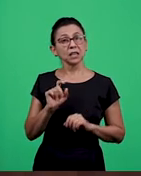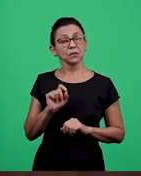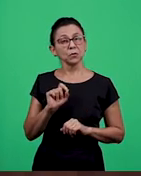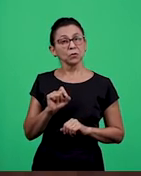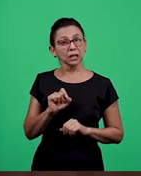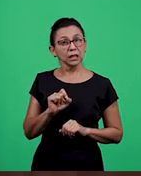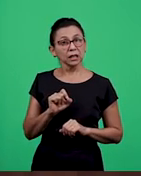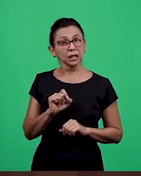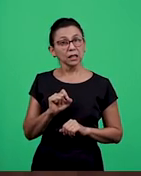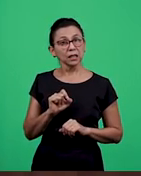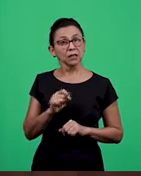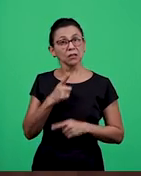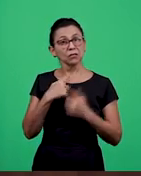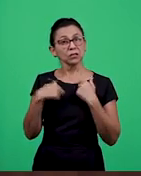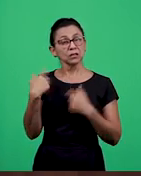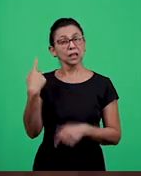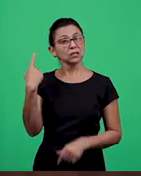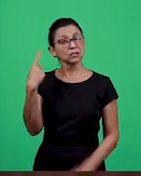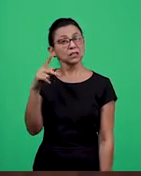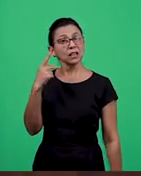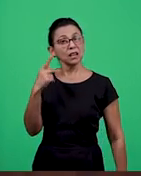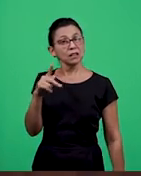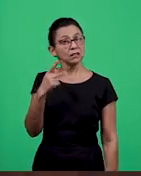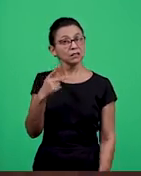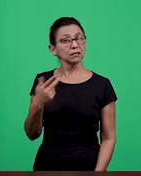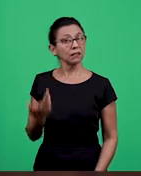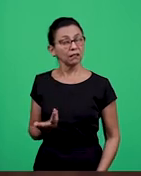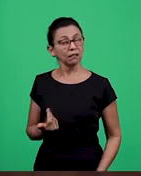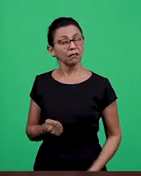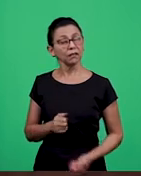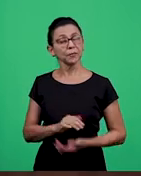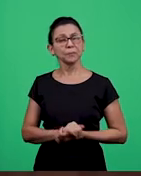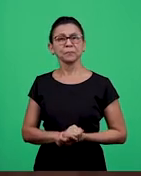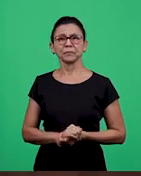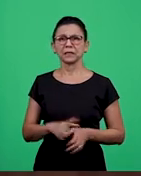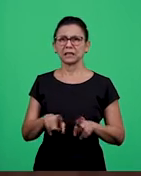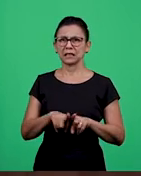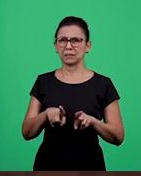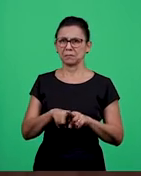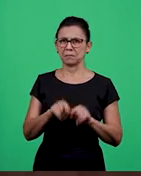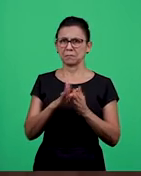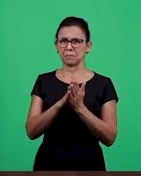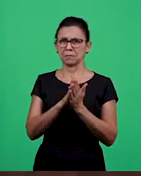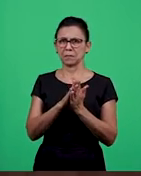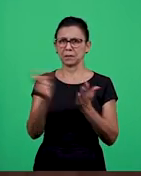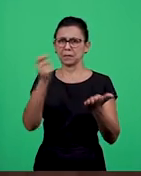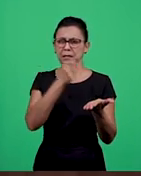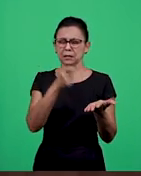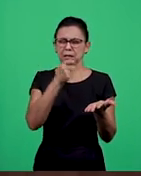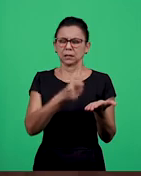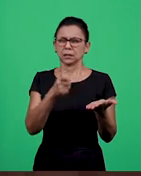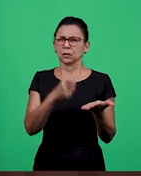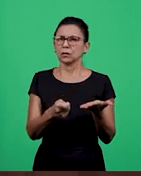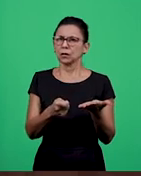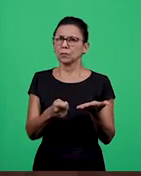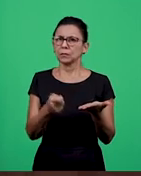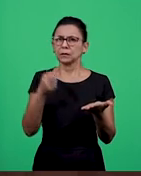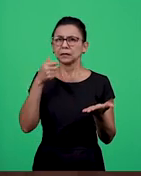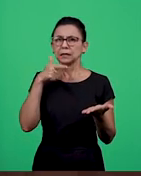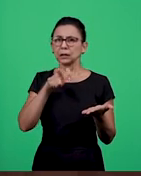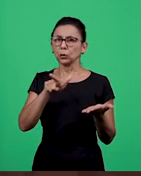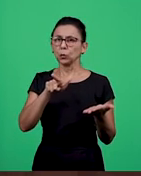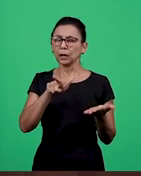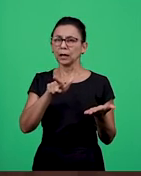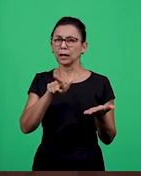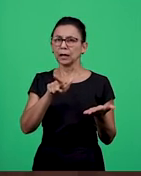Bíblia era escrita em latim, era uma língua muito, muito antiga, que poucos tinham